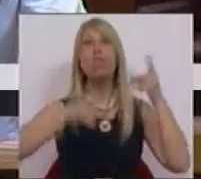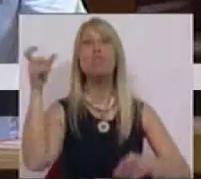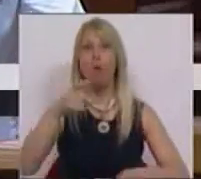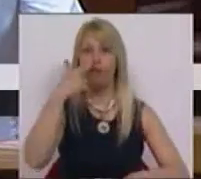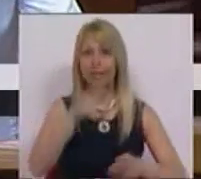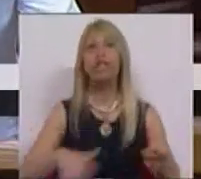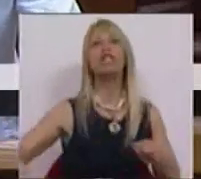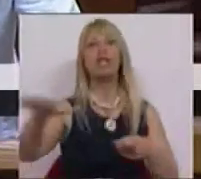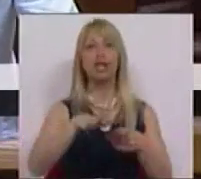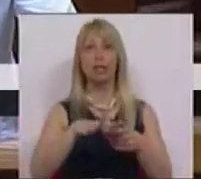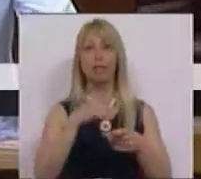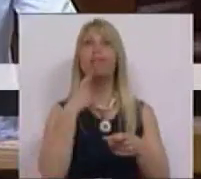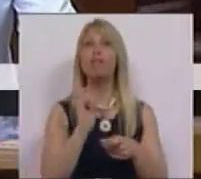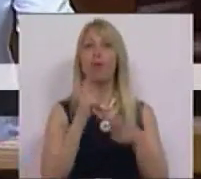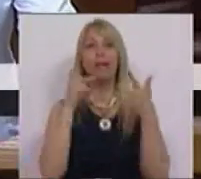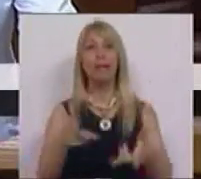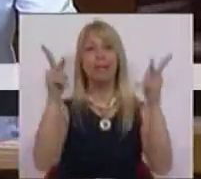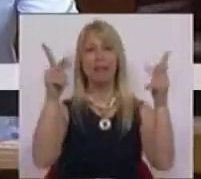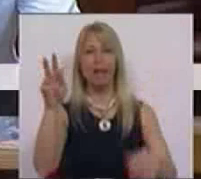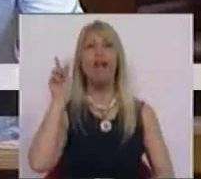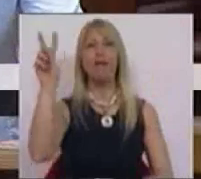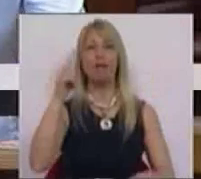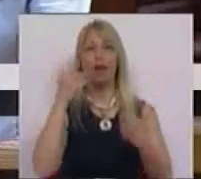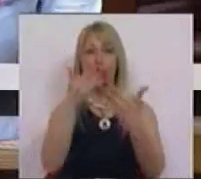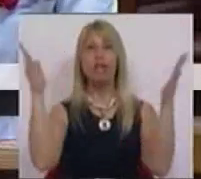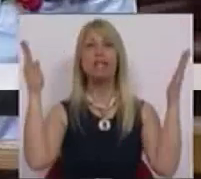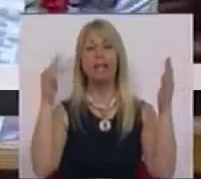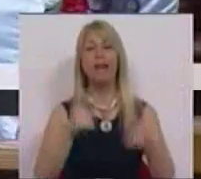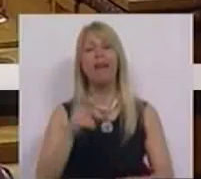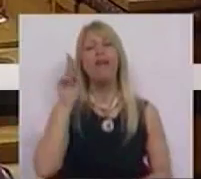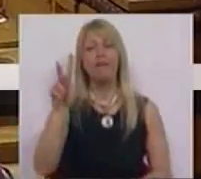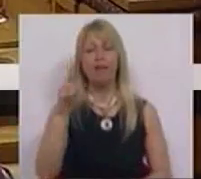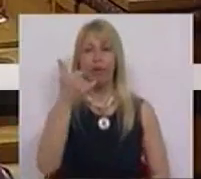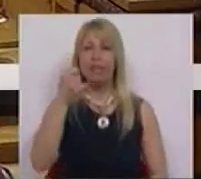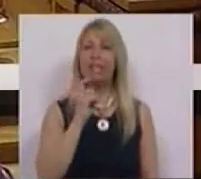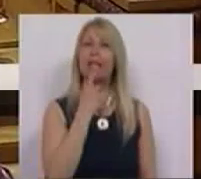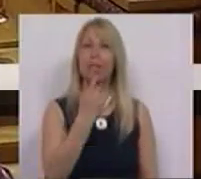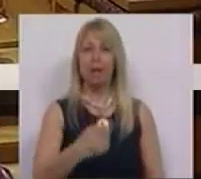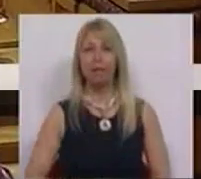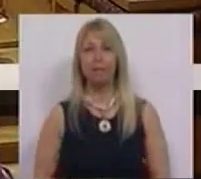gente, chamamos liberdade. Viva a democracia, viva o 25 de Abril. Thank you.